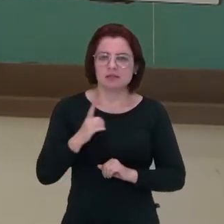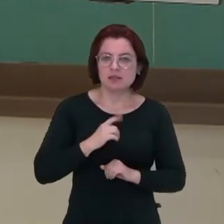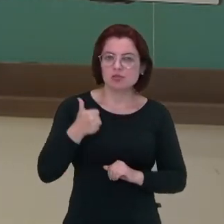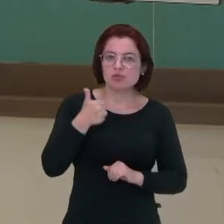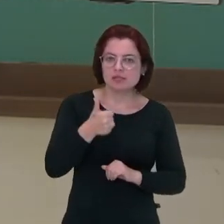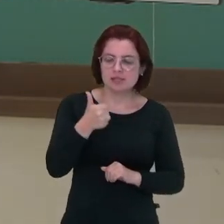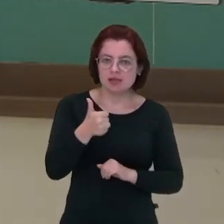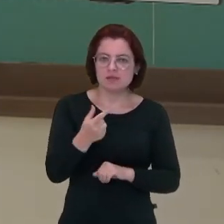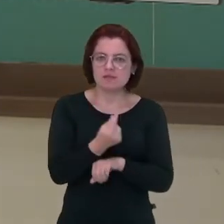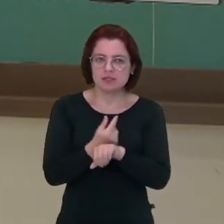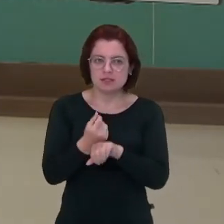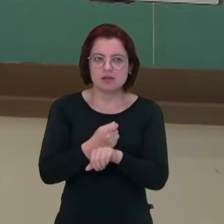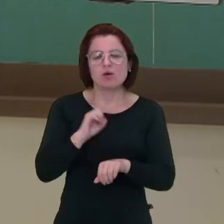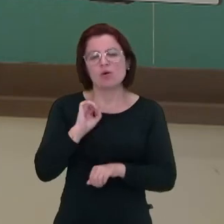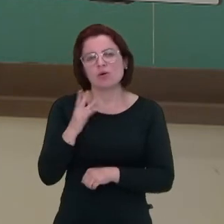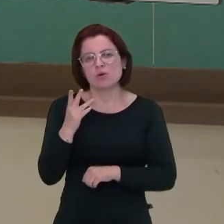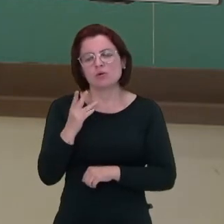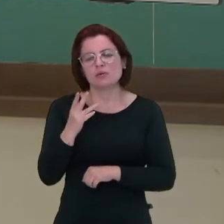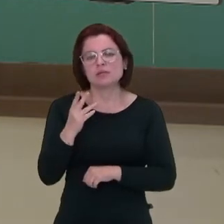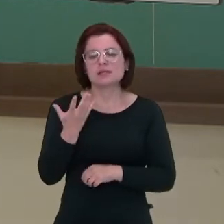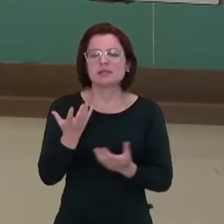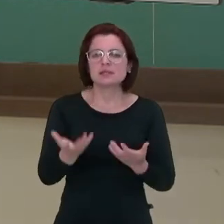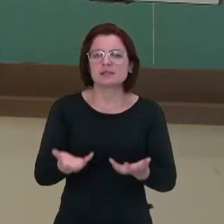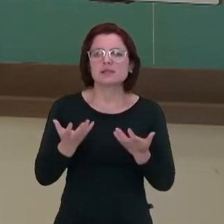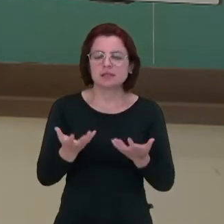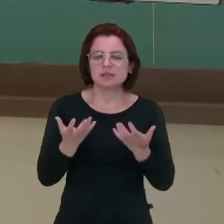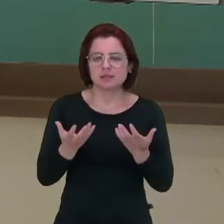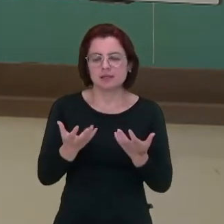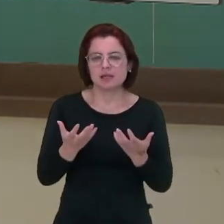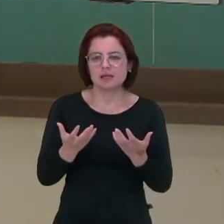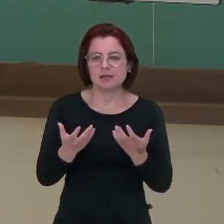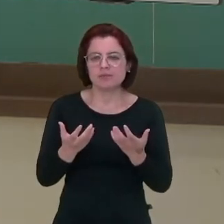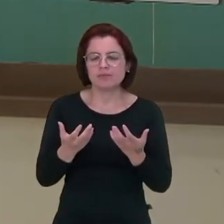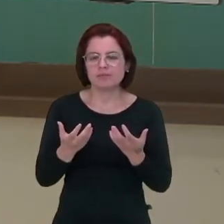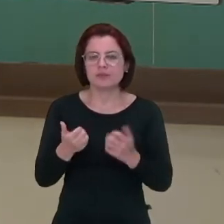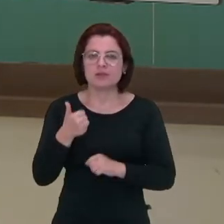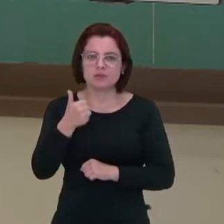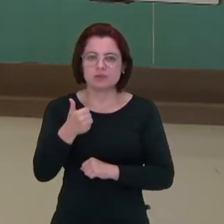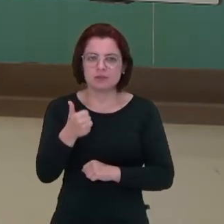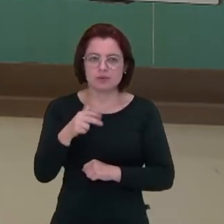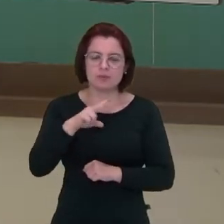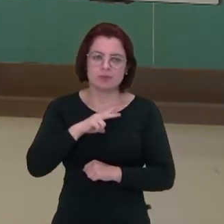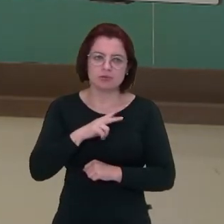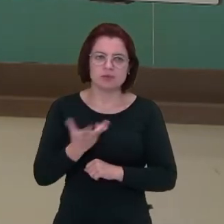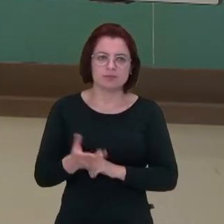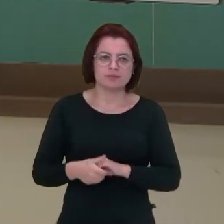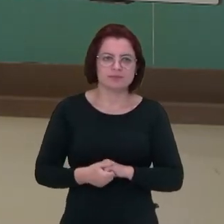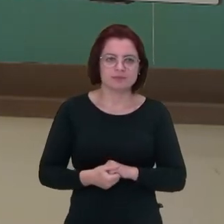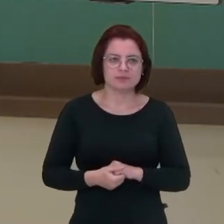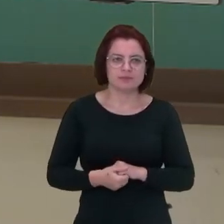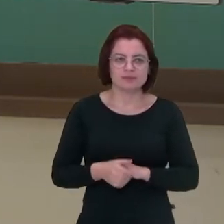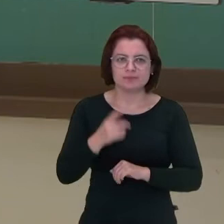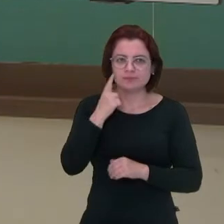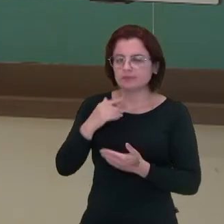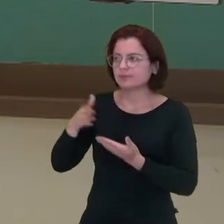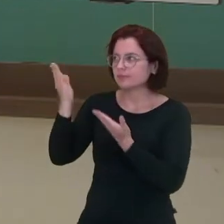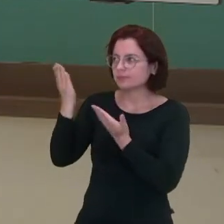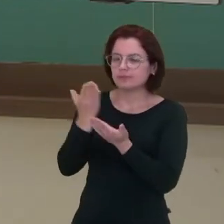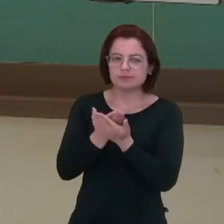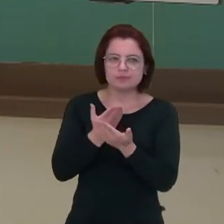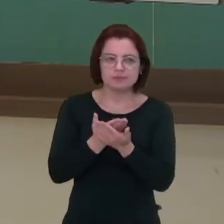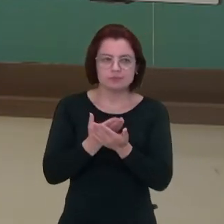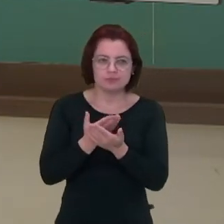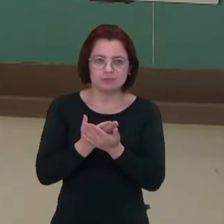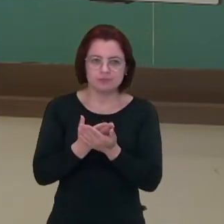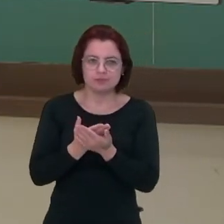sucesso financeiro ou você também quer ter um sucesso além financeiro, um sucesso pessoal. Vamos ver esse estudo de caso aqui para a